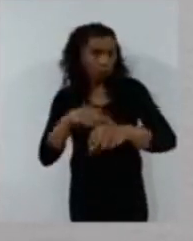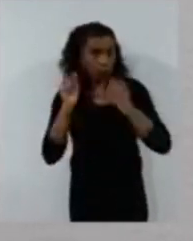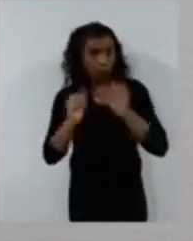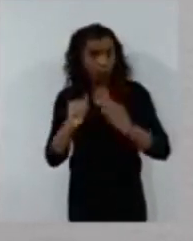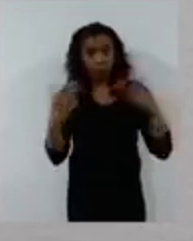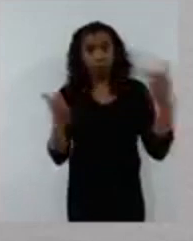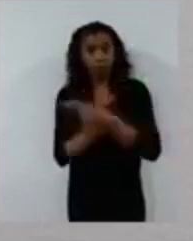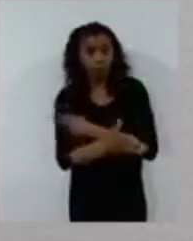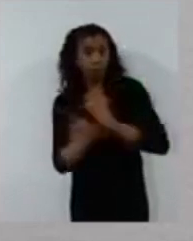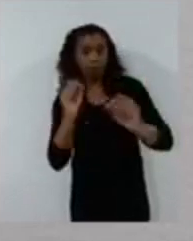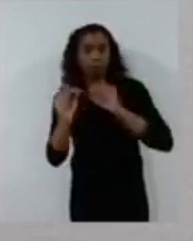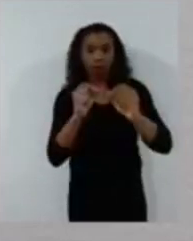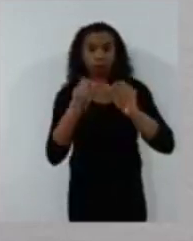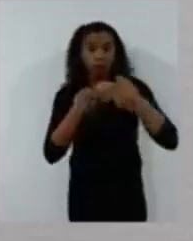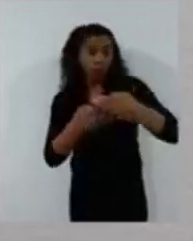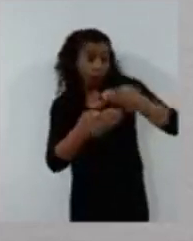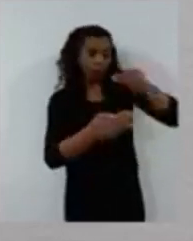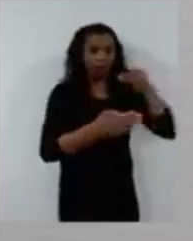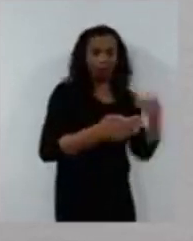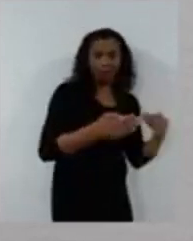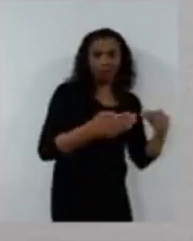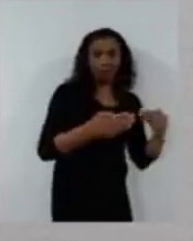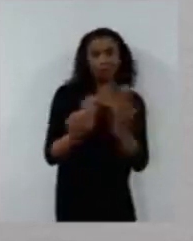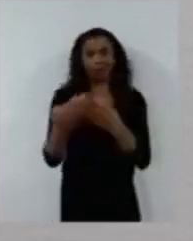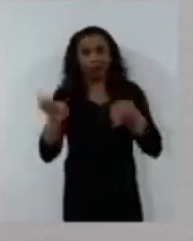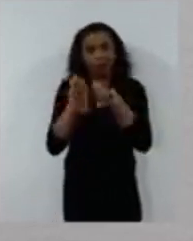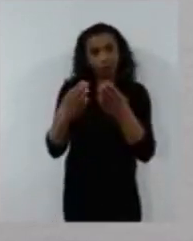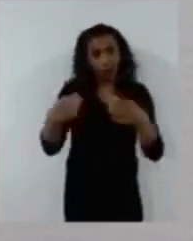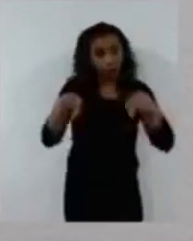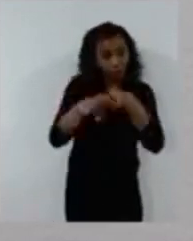gente poupe vidas e